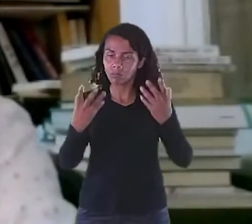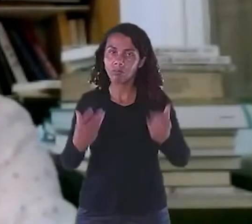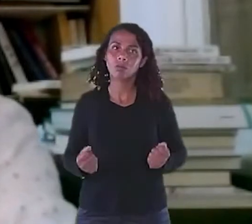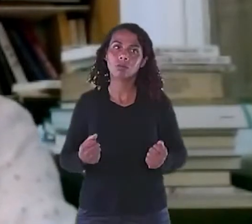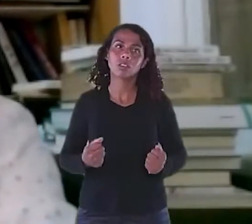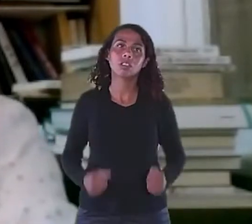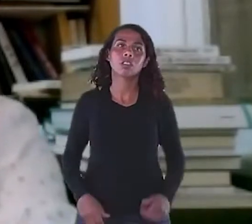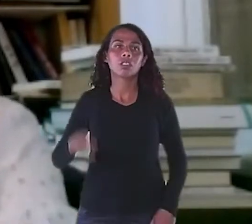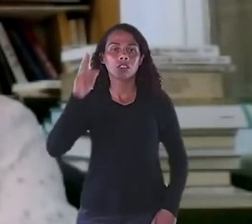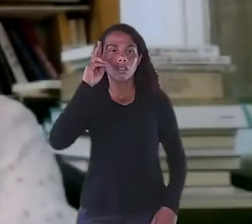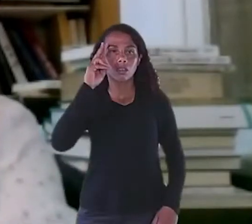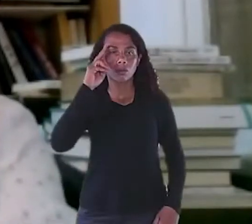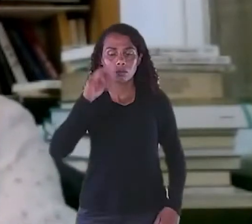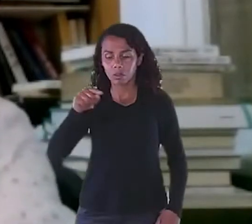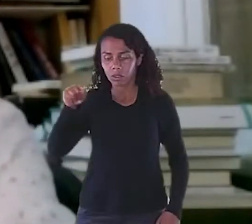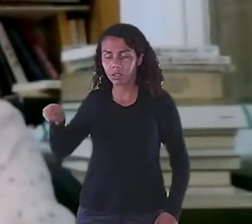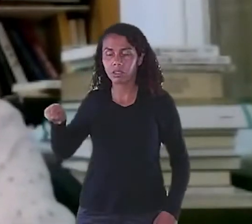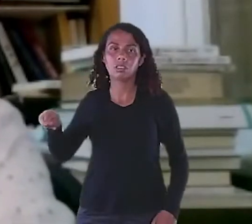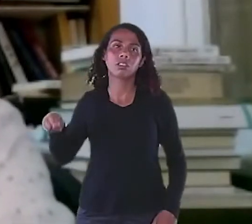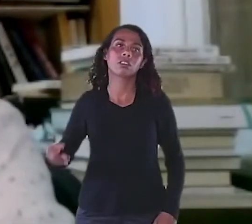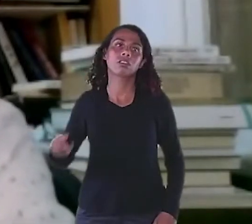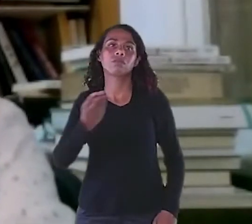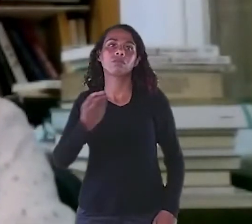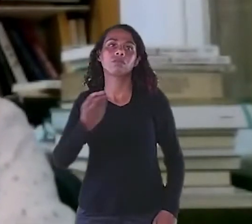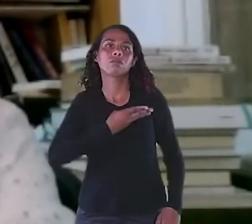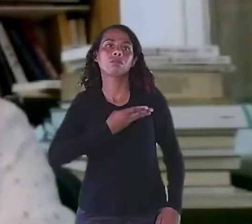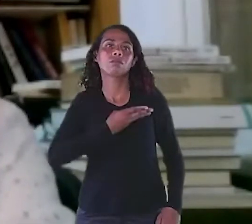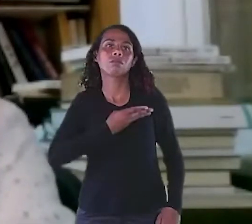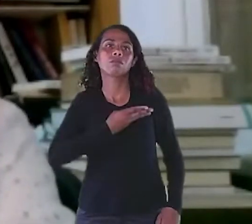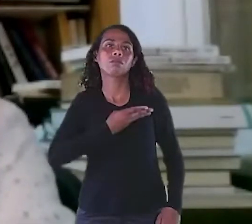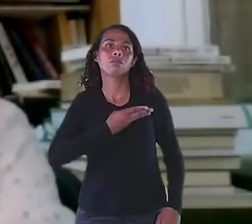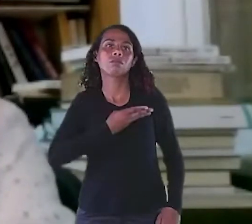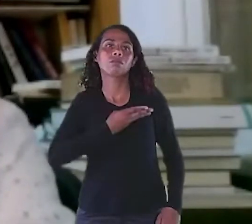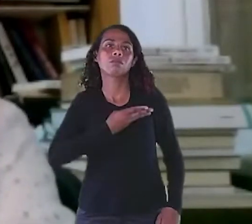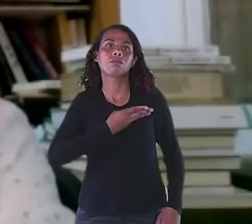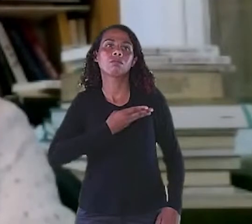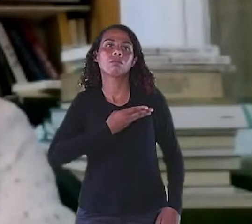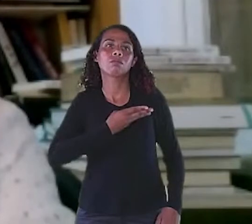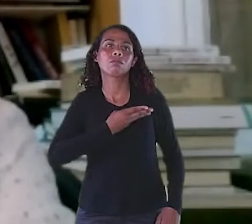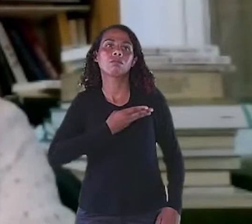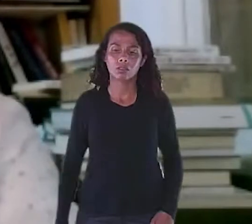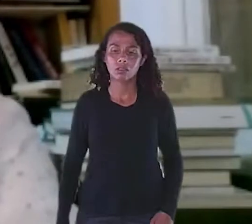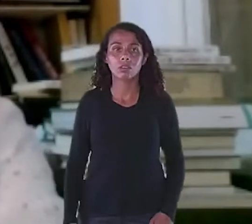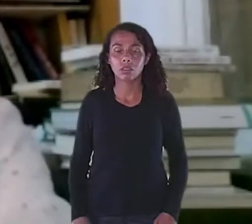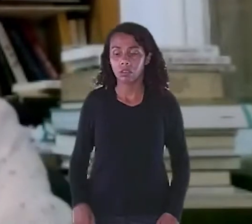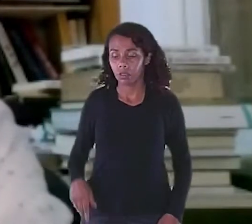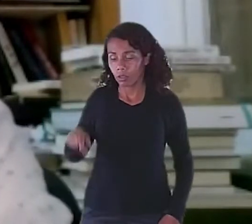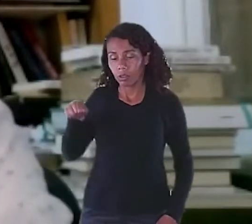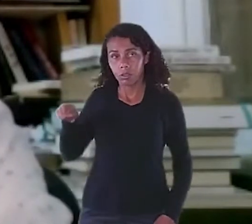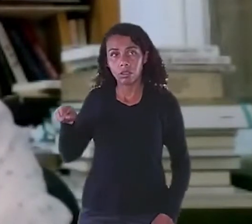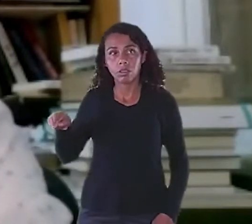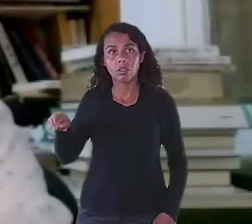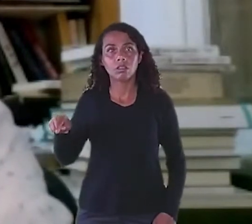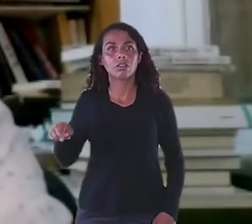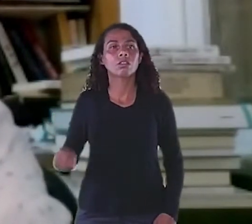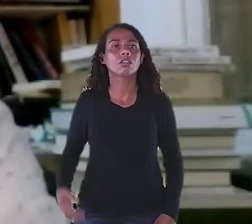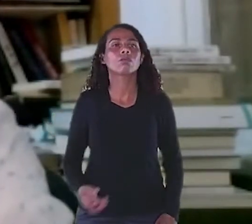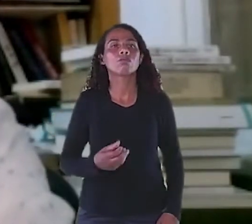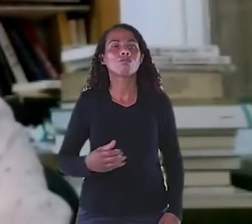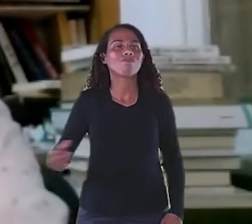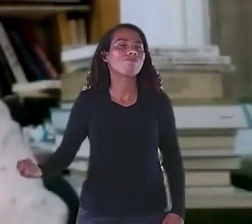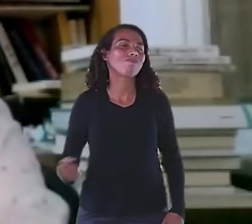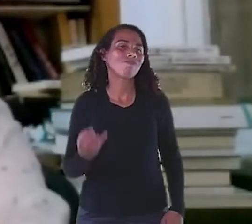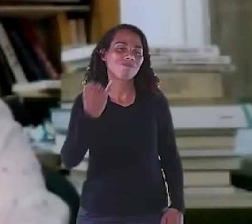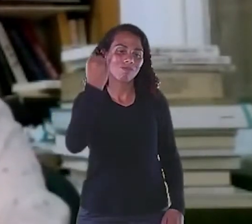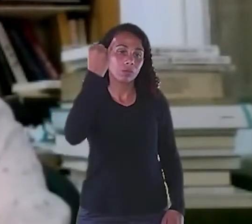num lingote ali de uma coisa, uma barrinha de aço, né? O Hélio foi uma pessoa muito importante, assim, na